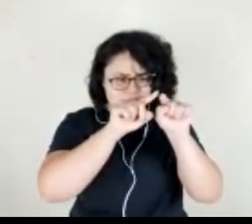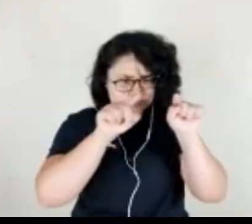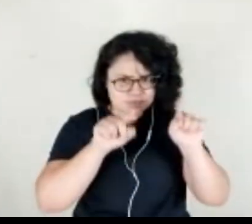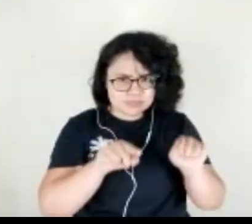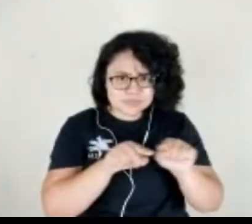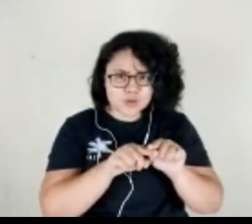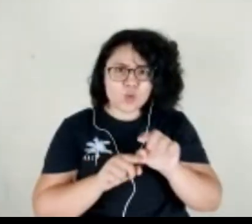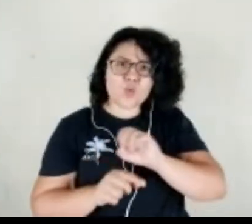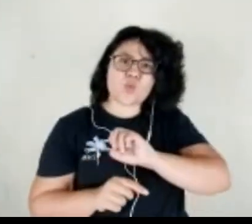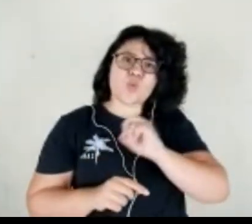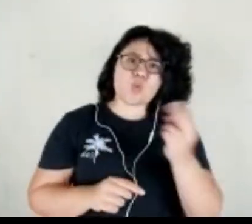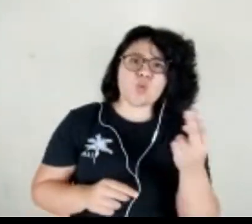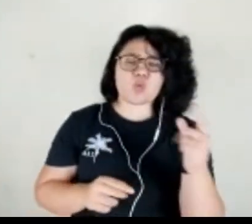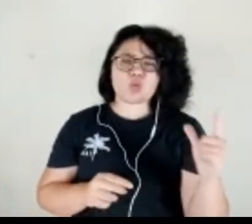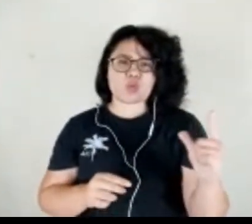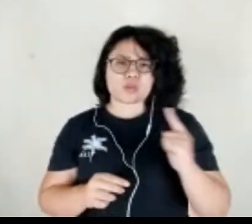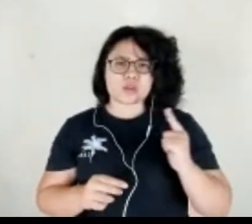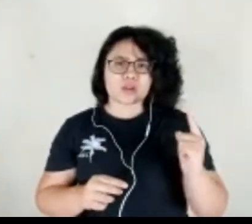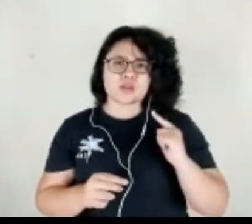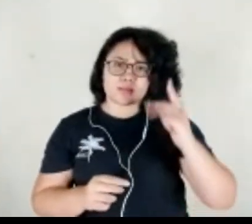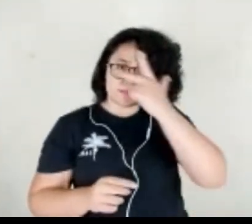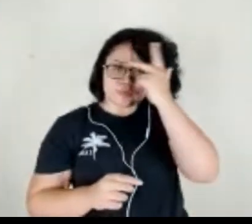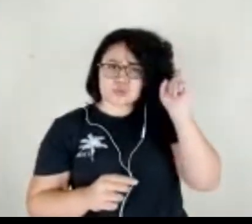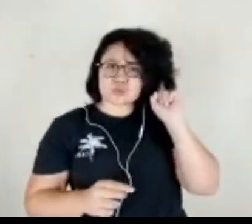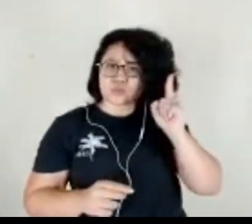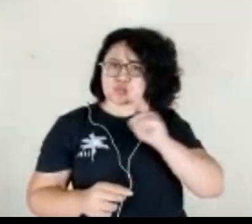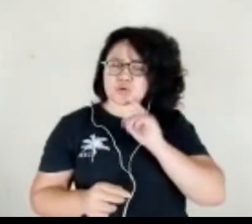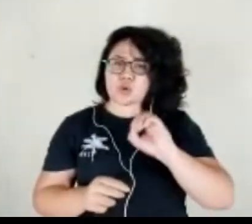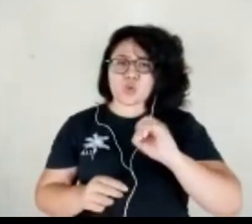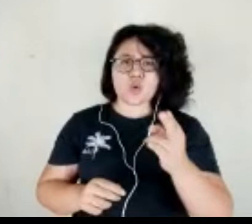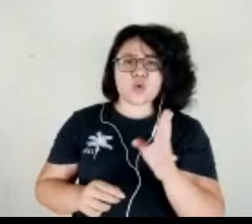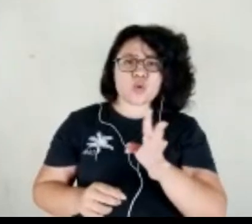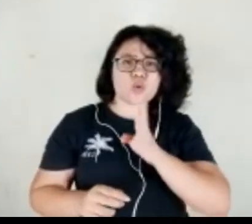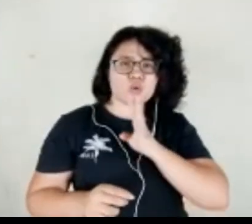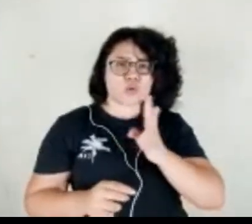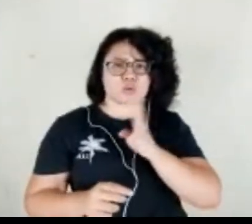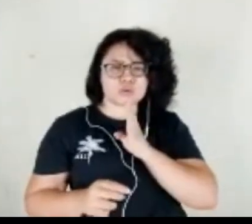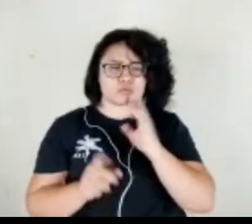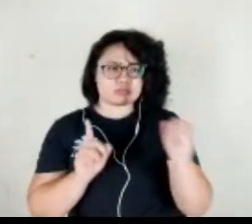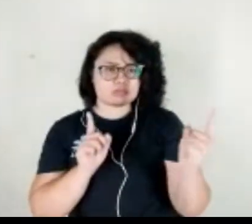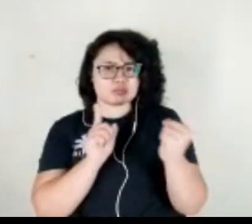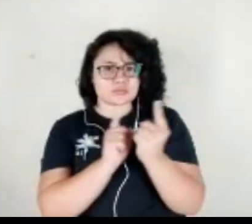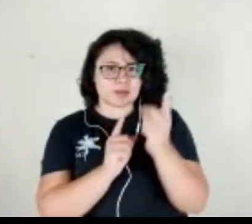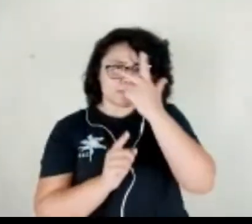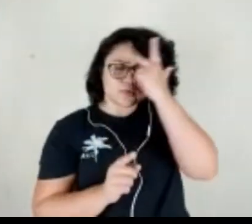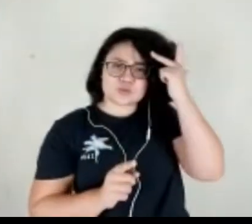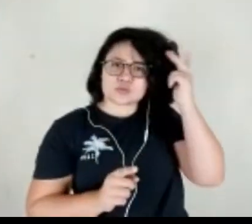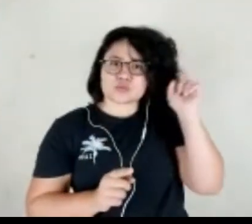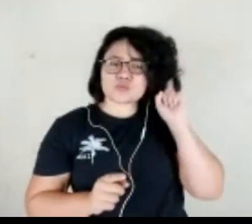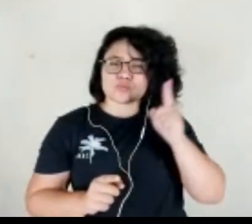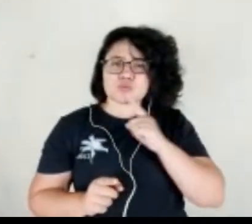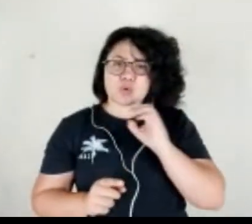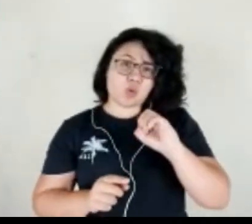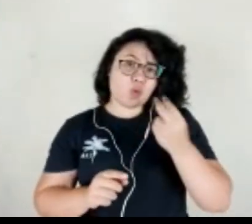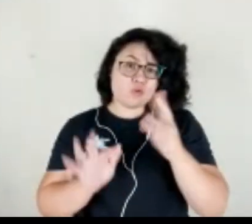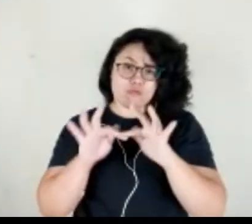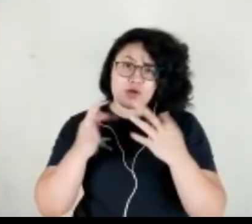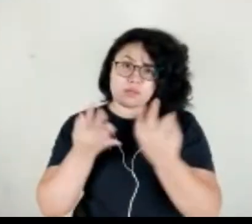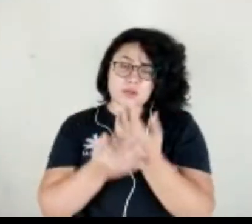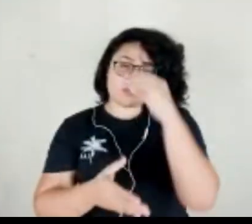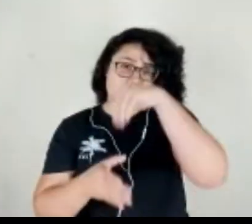telinha, ou a gente vê uma pessoa surda, ou conhece uma pessoa surda, ou tem na família uma pessoa surda, mas acaba